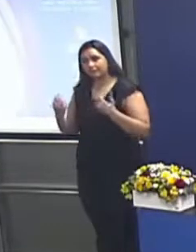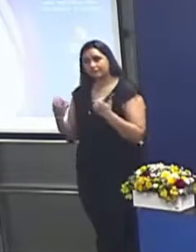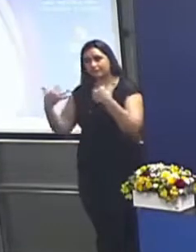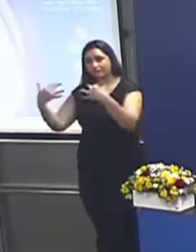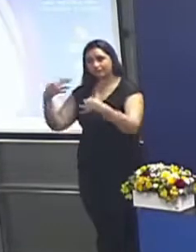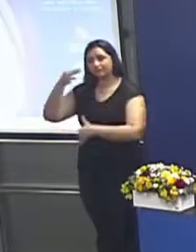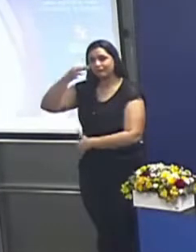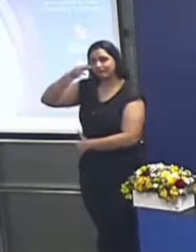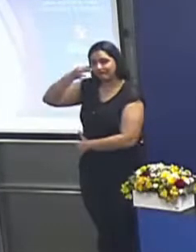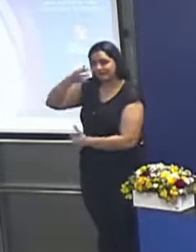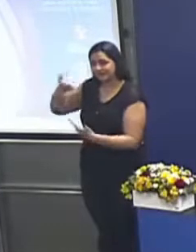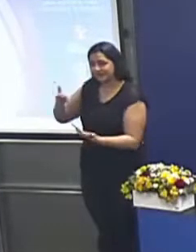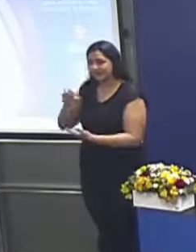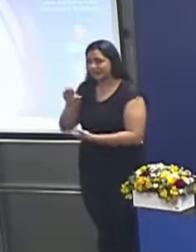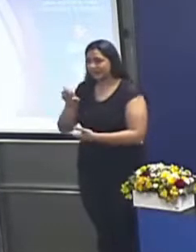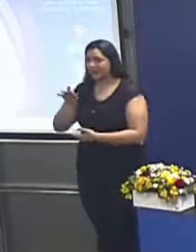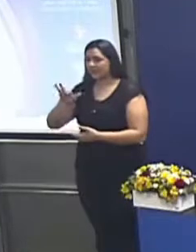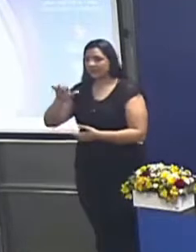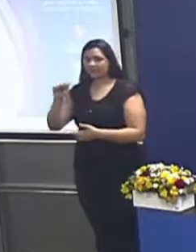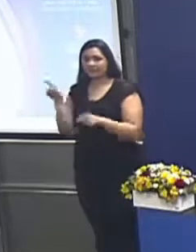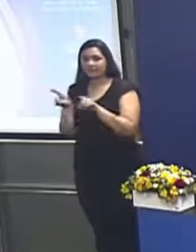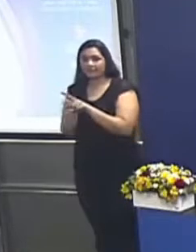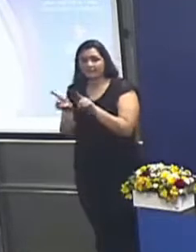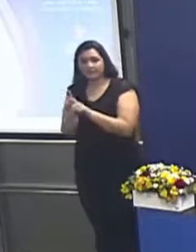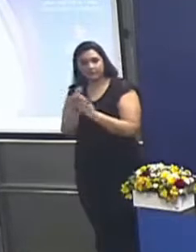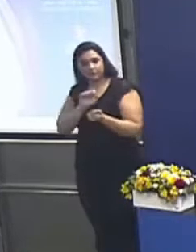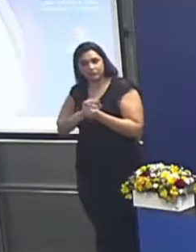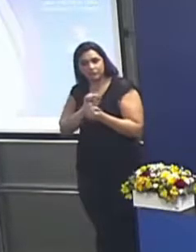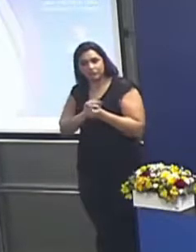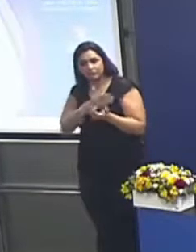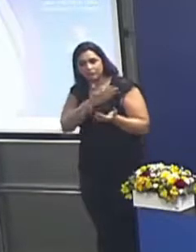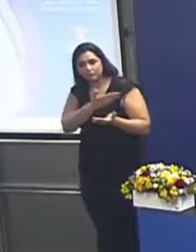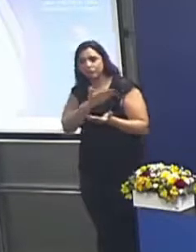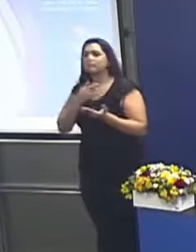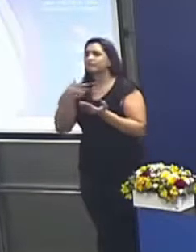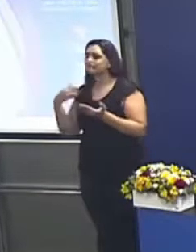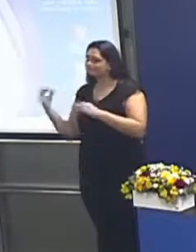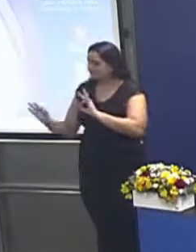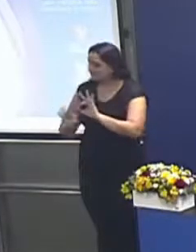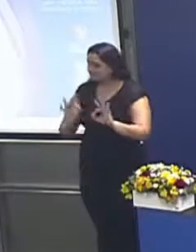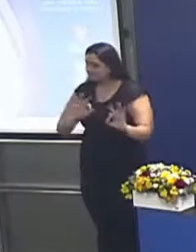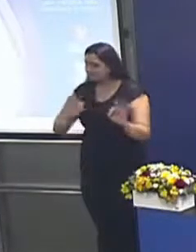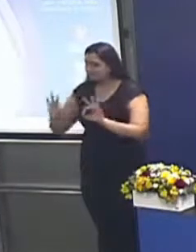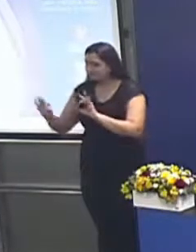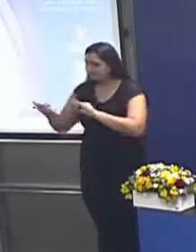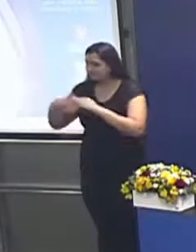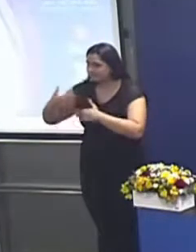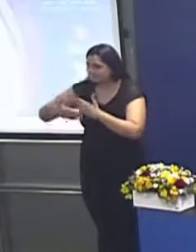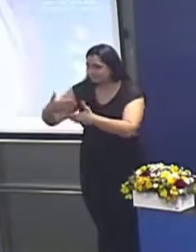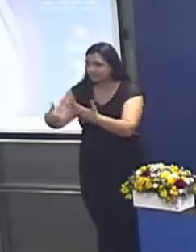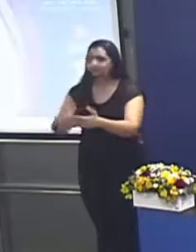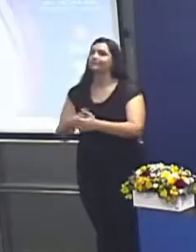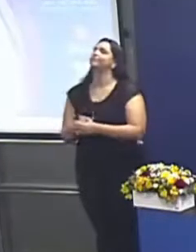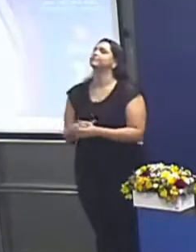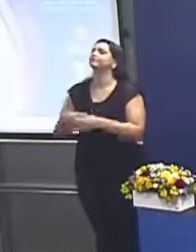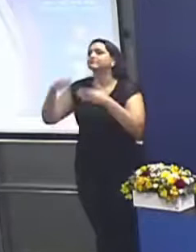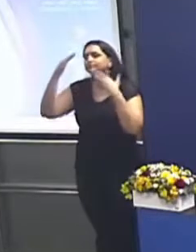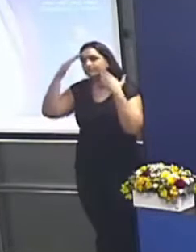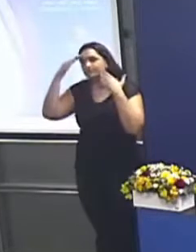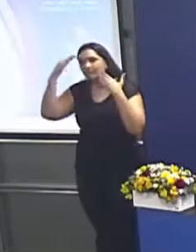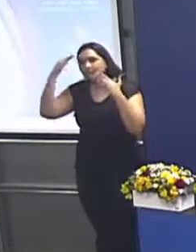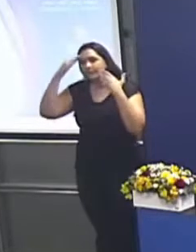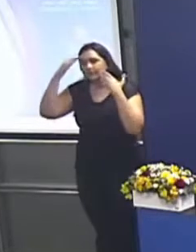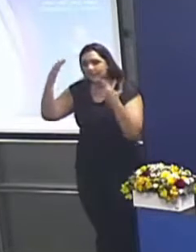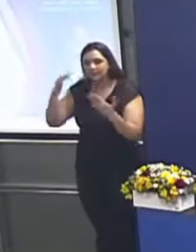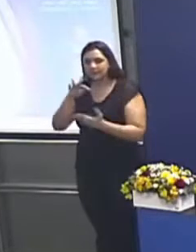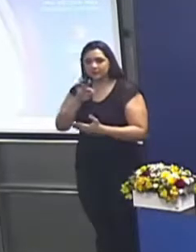solene, como também a Érica Malunguinho, que esteve conosco na construção desse processo. Agradecer muito